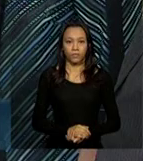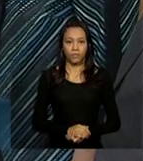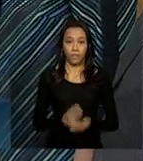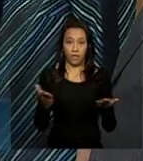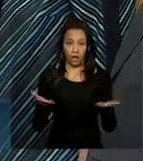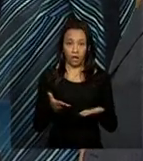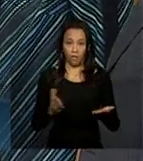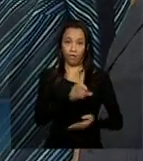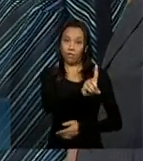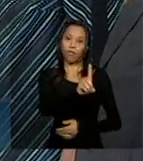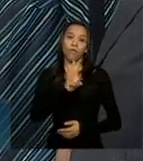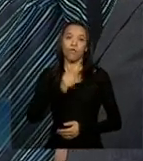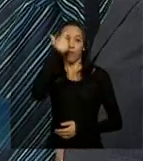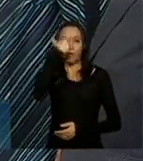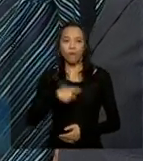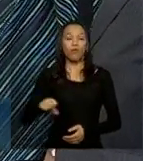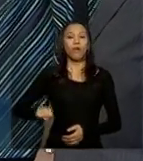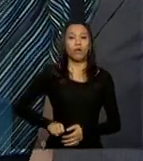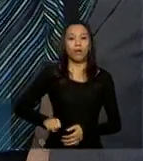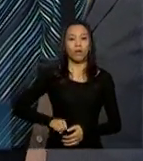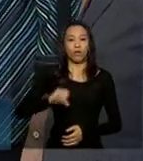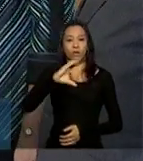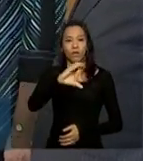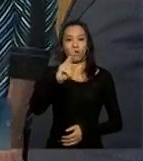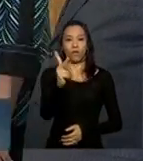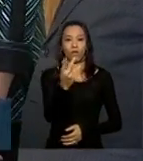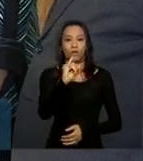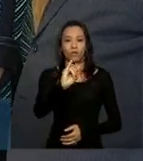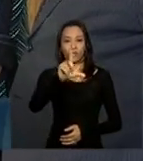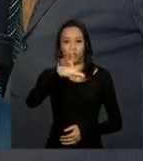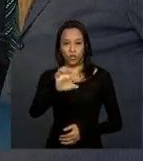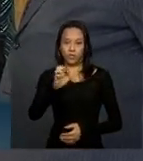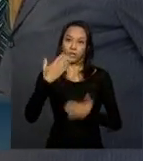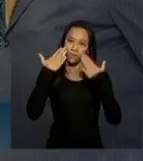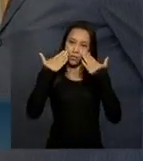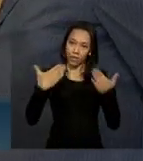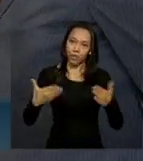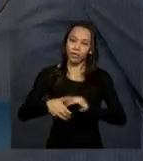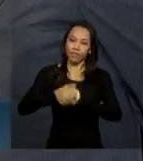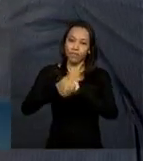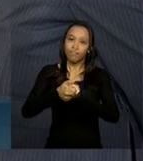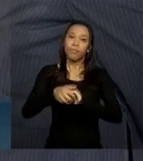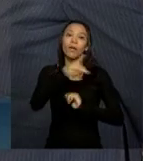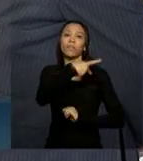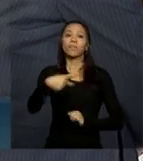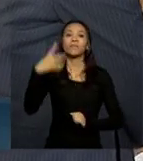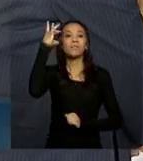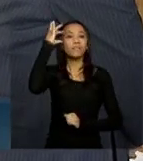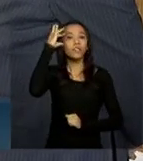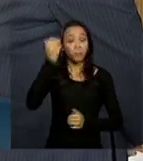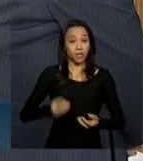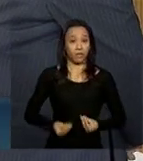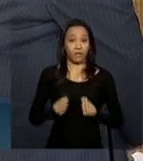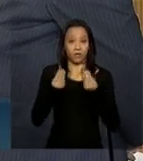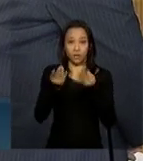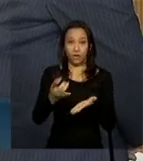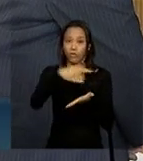Agora é a vez do embaixador do Chile se apresentar à presidenta Dilma Rousseff e entregar a sua carta